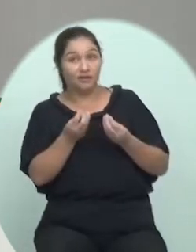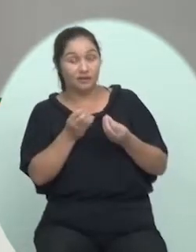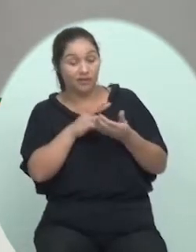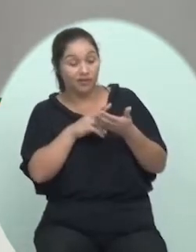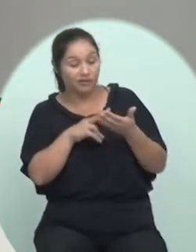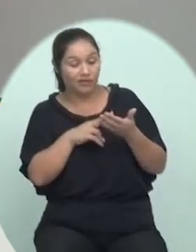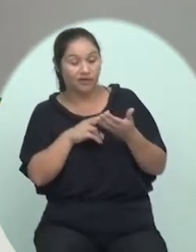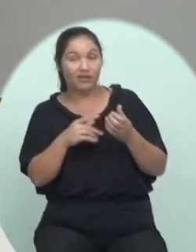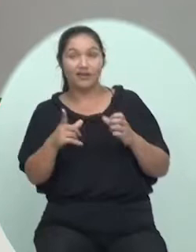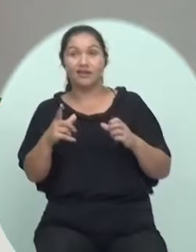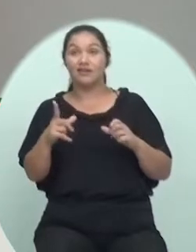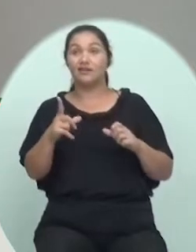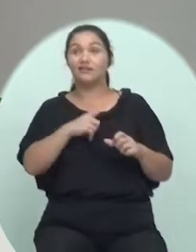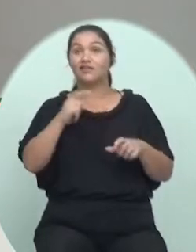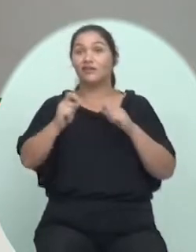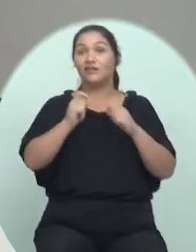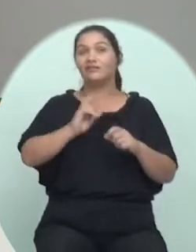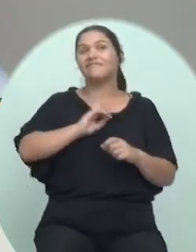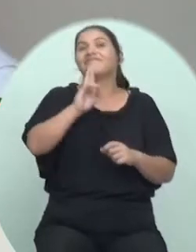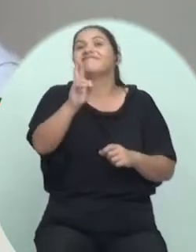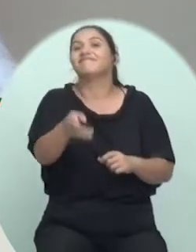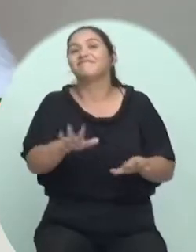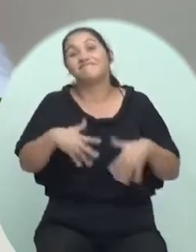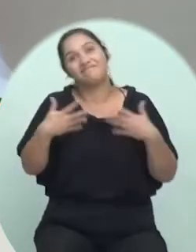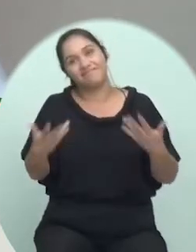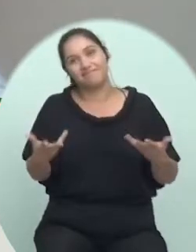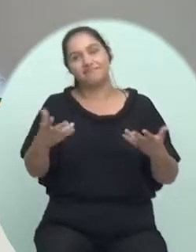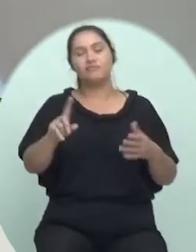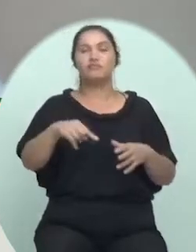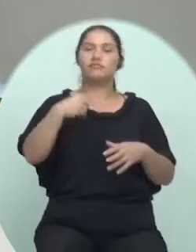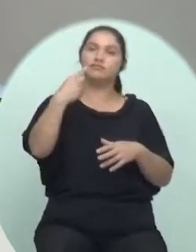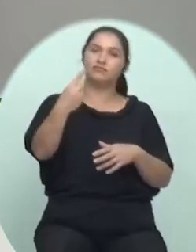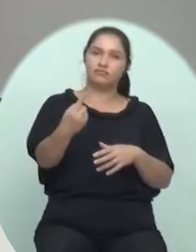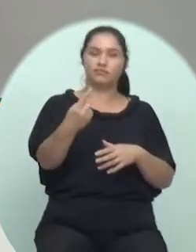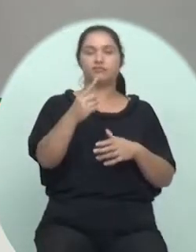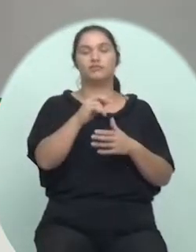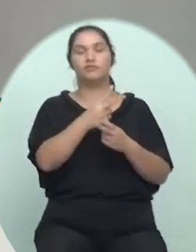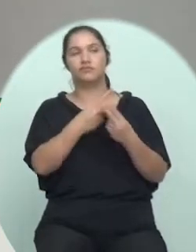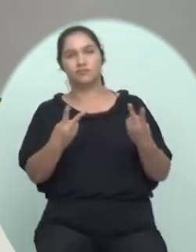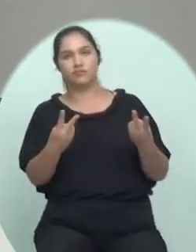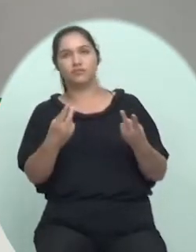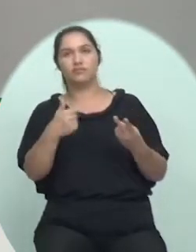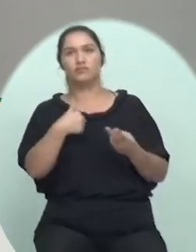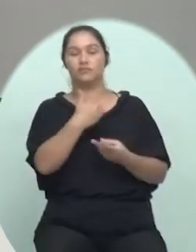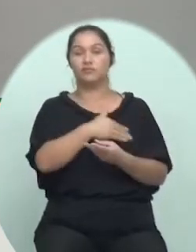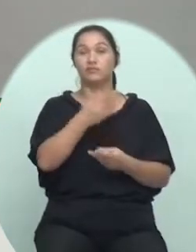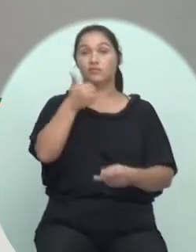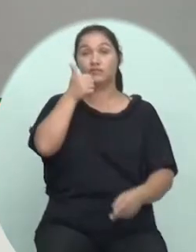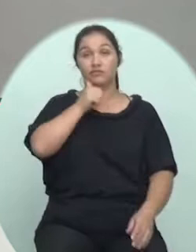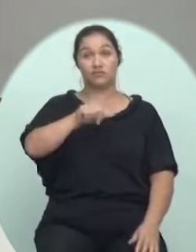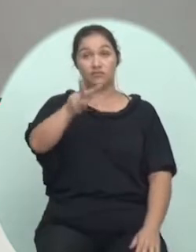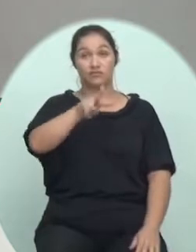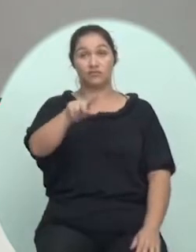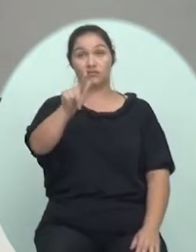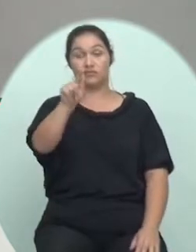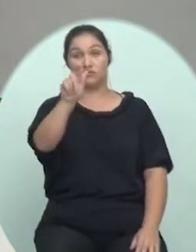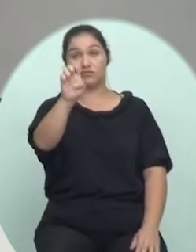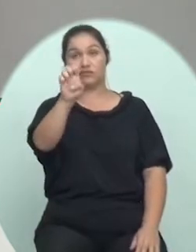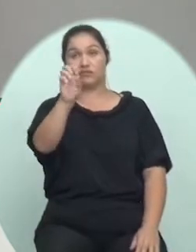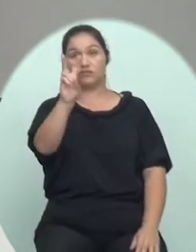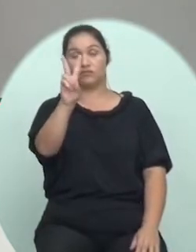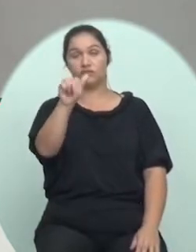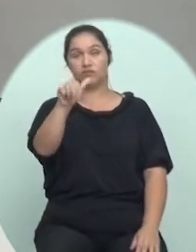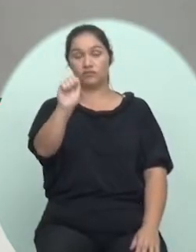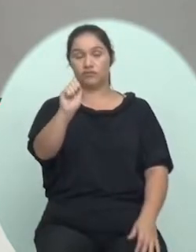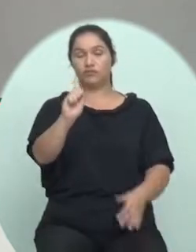dessa informação. Um outro ponto, e aí eu gostaria, viu, vereador Giovana, já que a senhora citou,